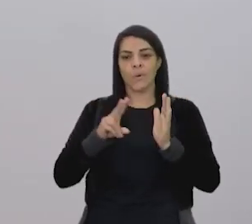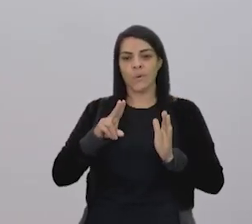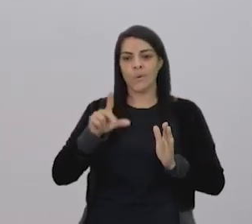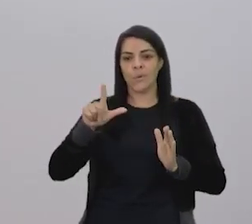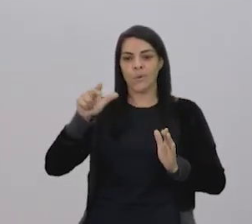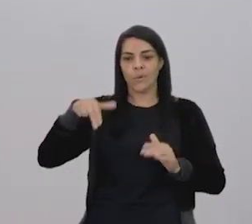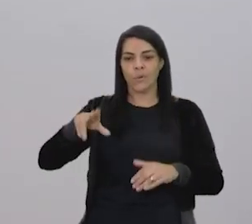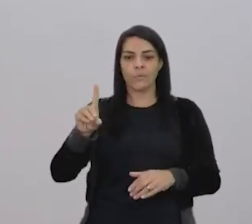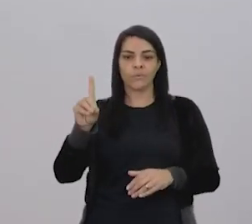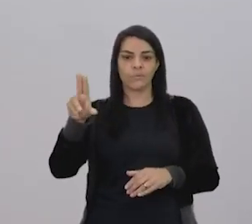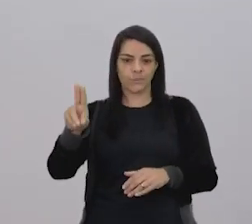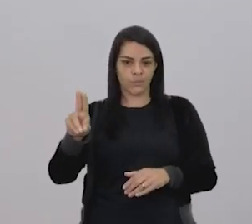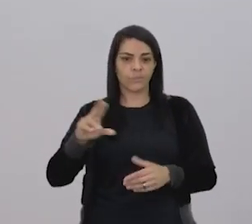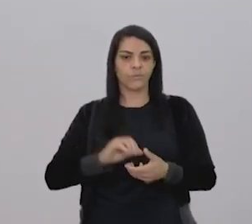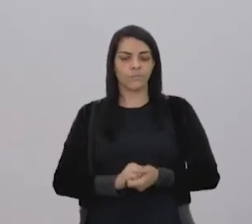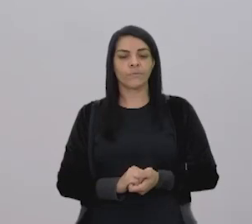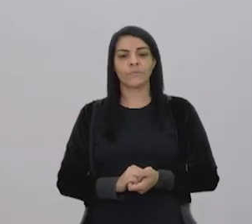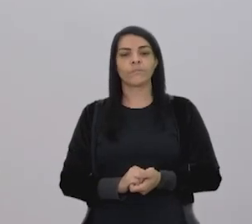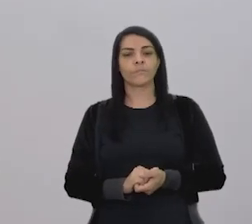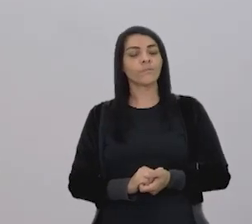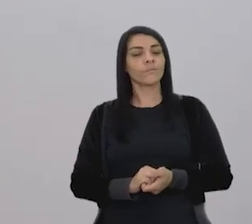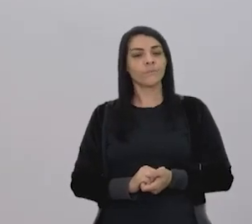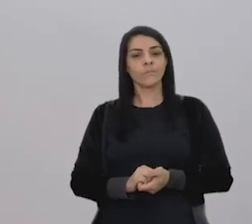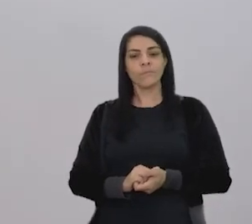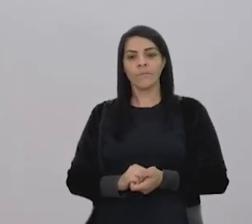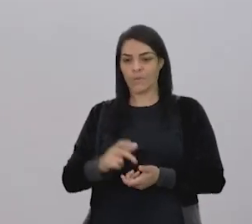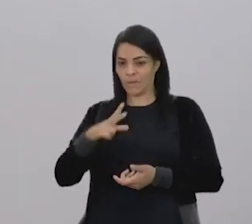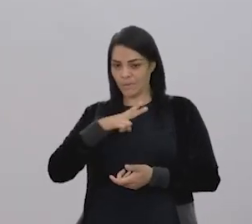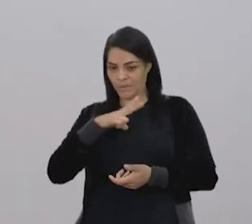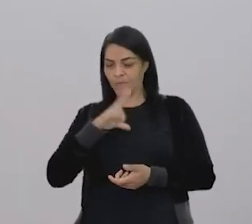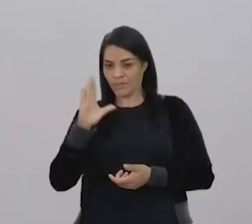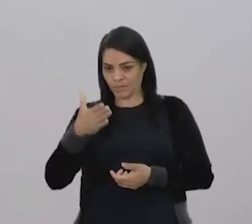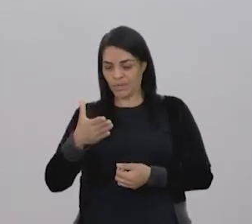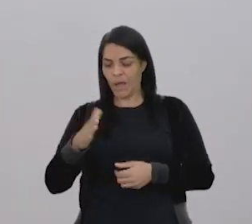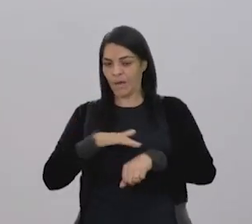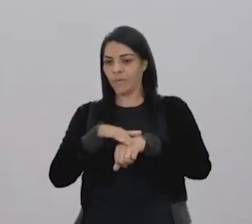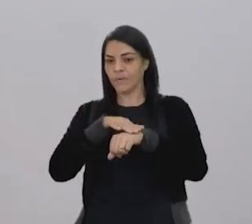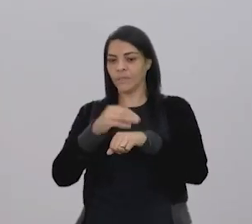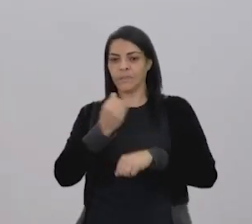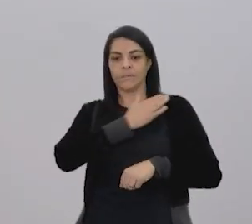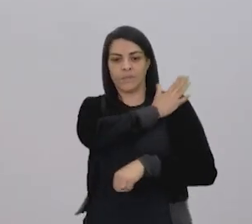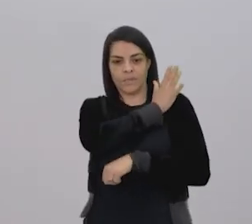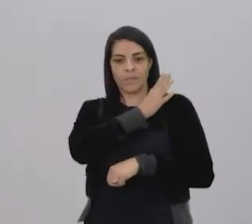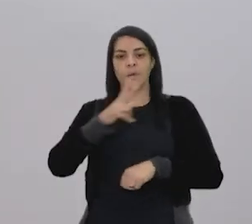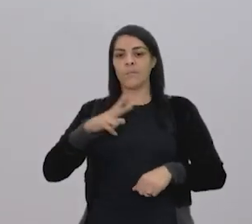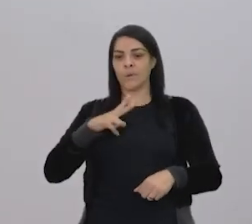Portugal, olha só. A gente falou de preconceito? Falou, aqui ó. Em Portugal o que aconteceu?